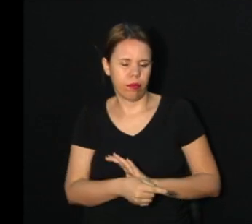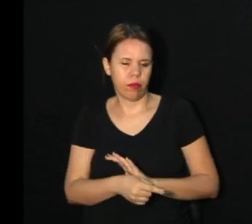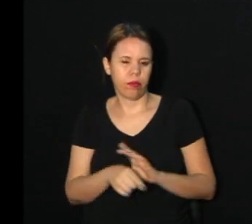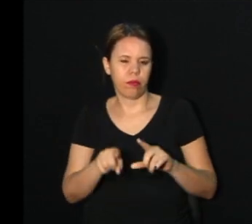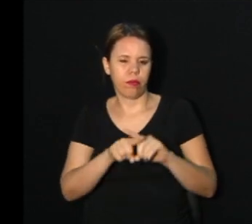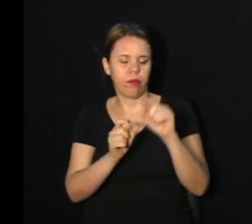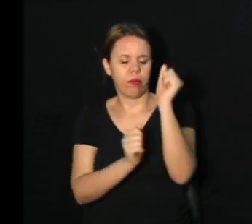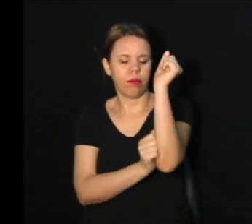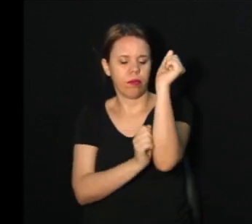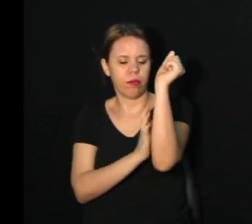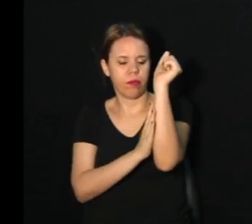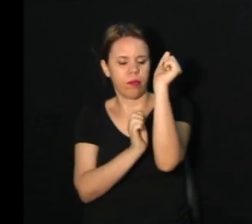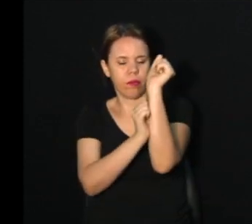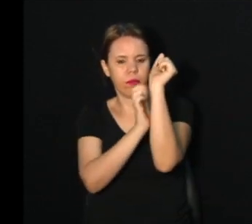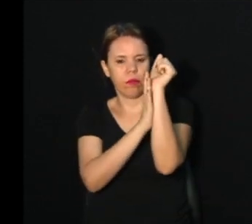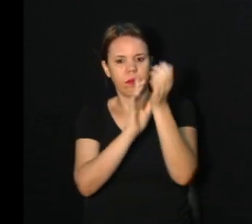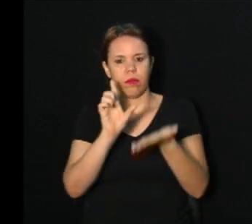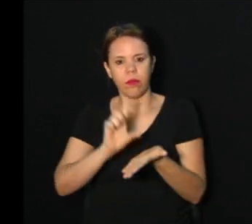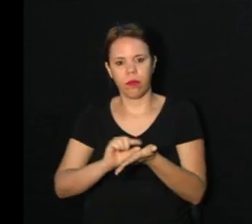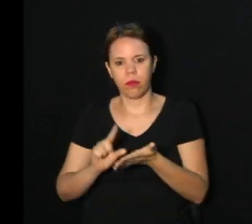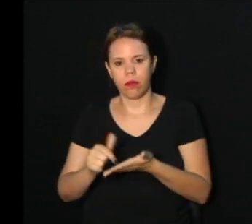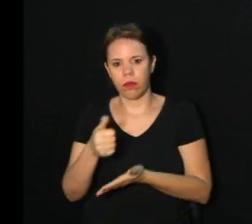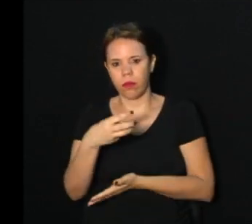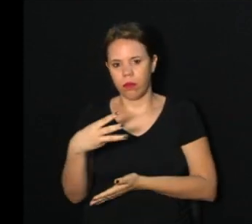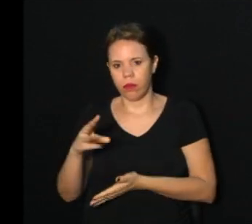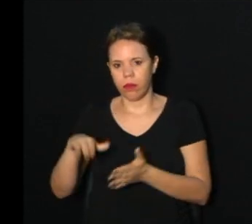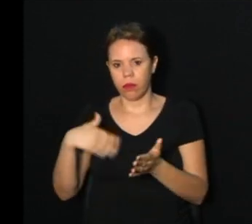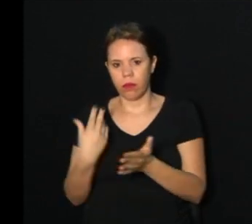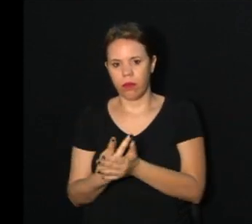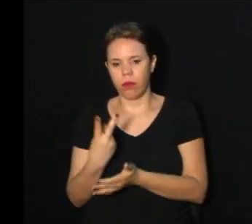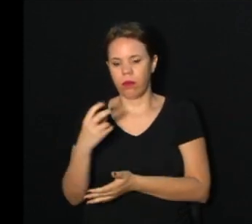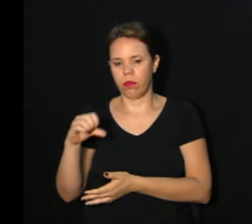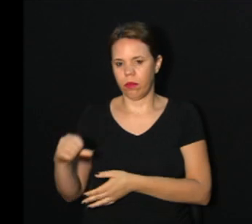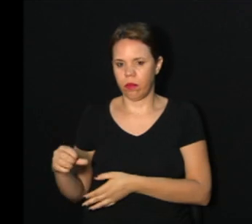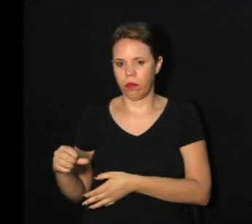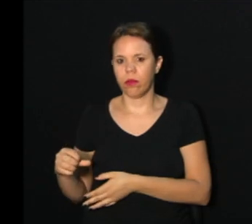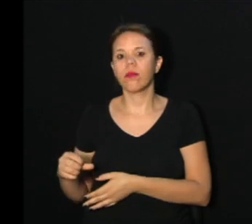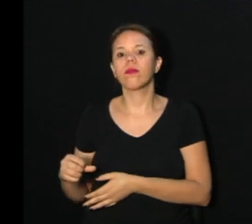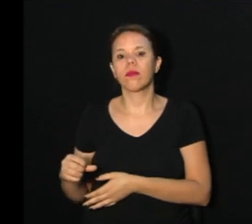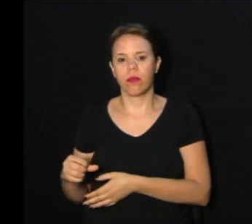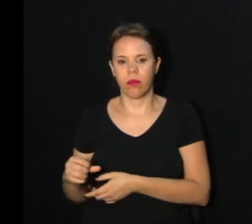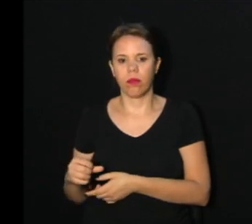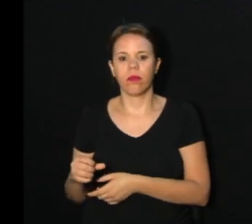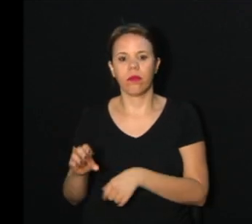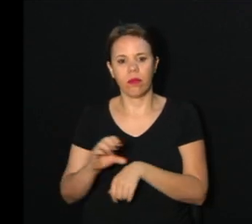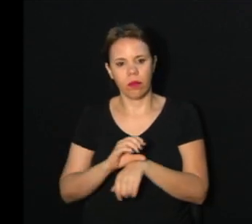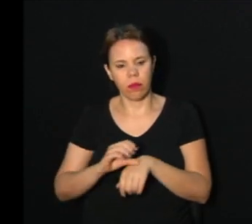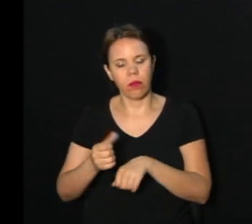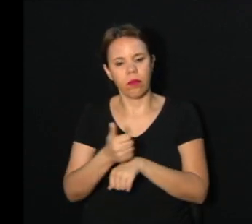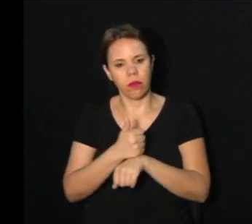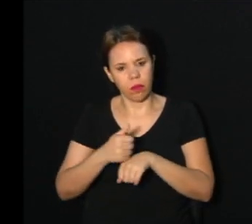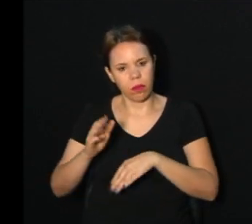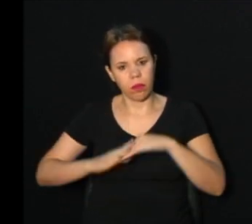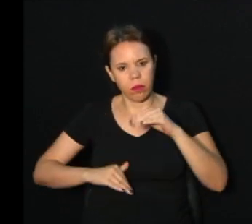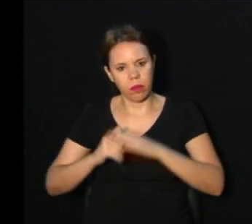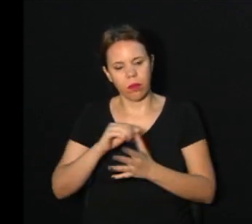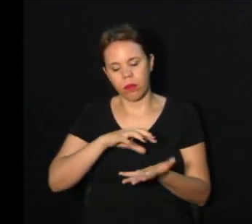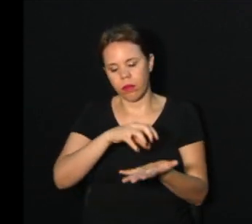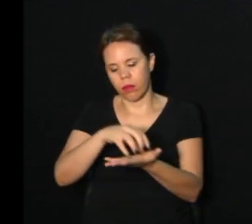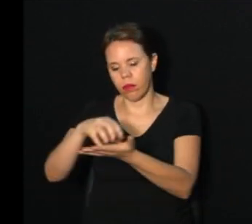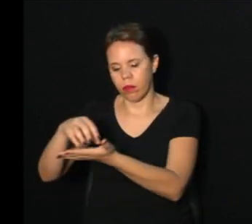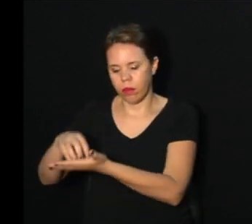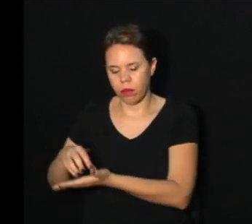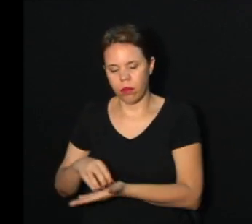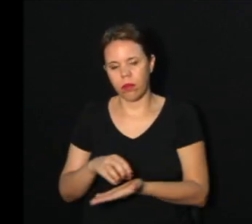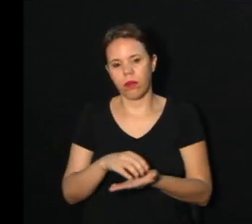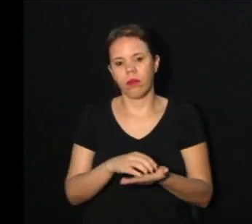burocráticas, né? Os artigos 13 a 29 estabelecem as competências de todos os órgãos da Procuradoria-Geral do Município,